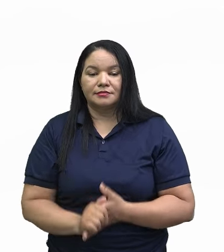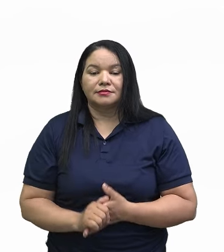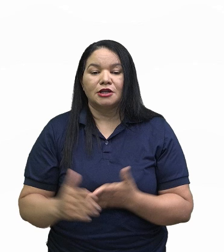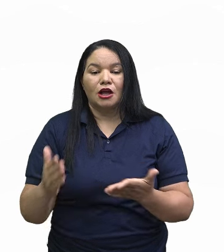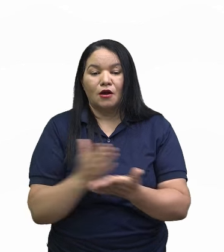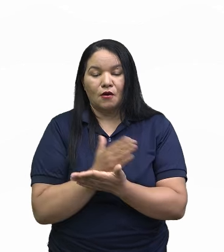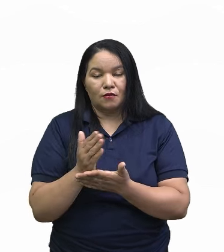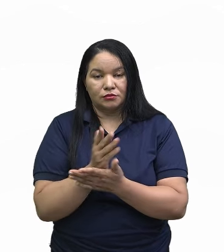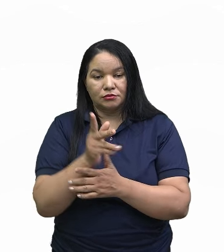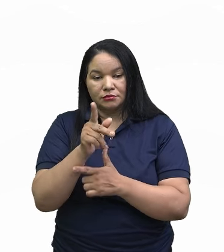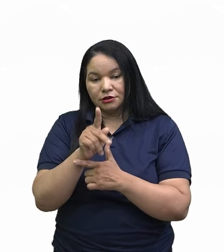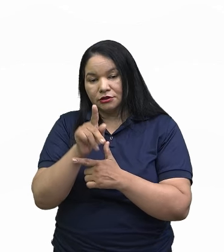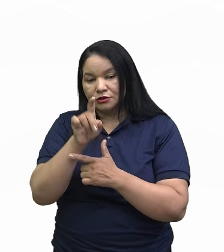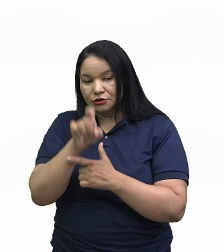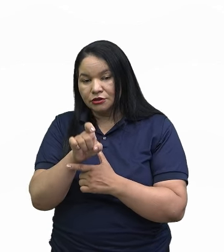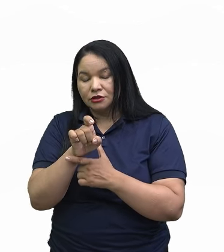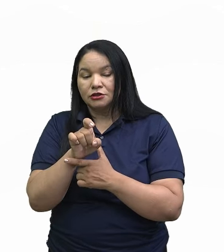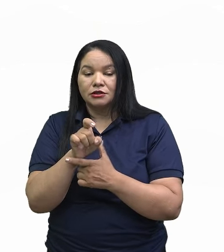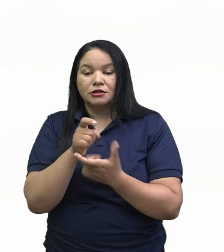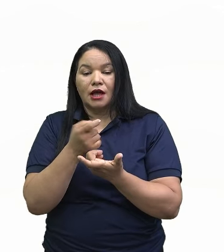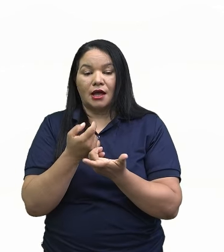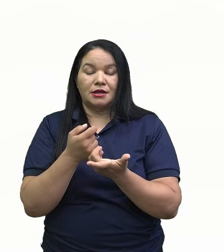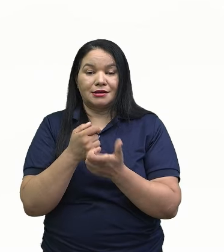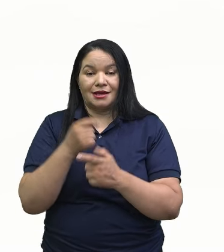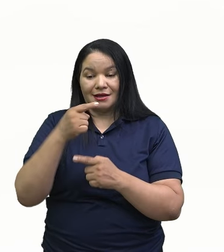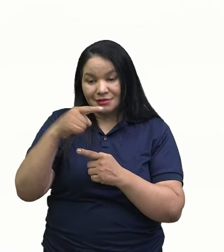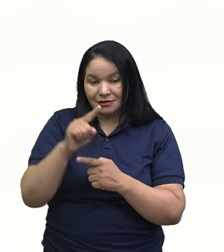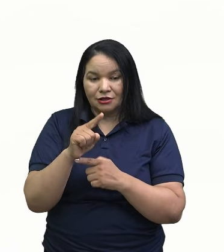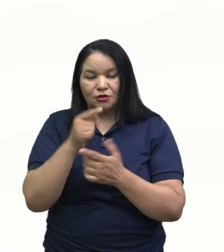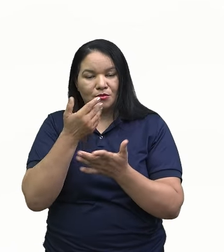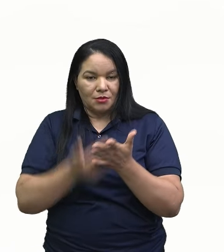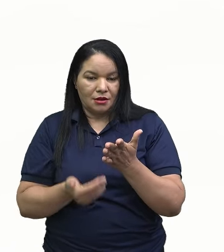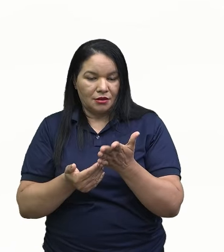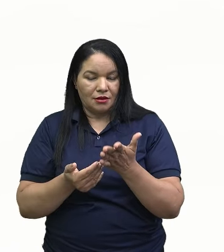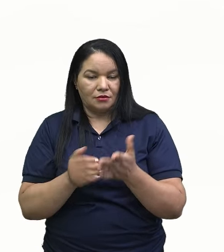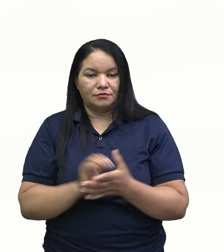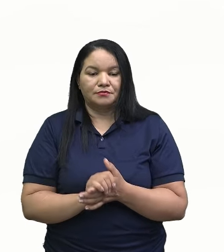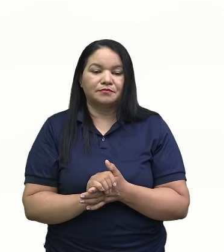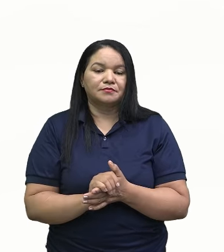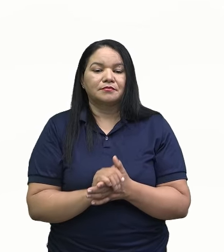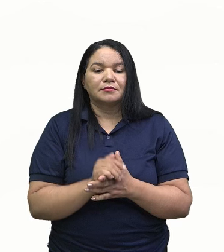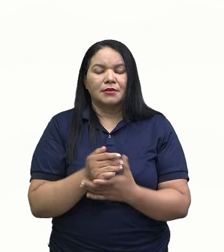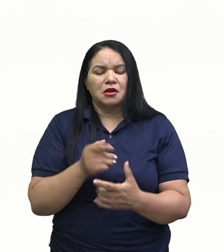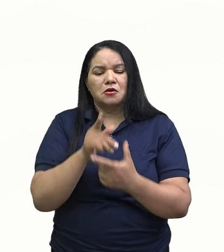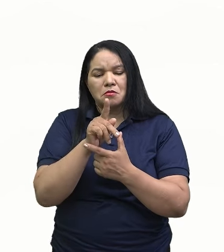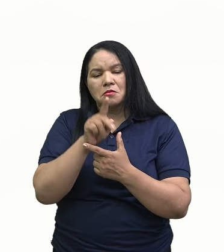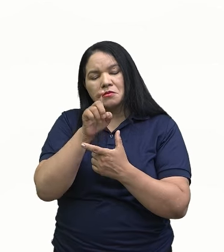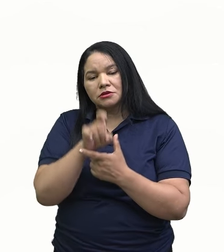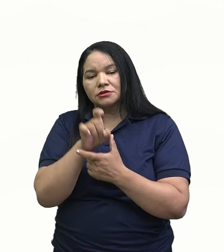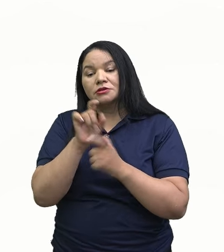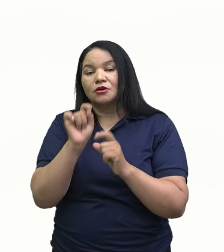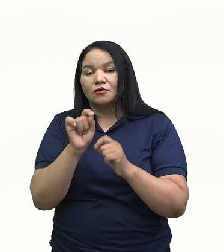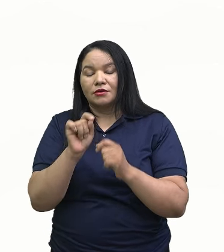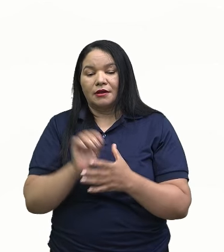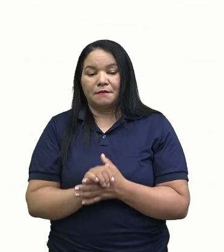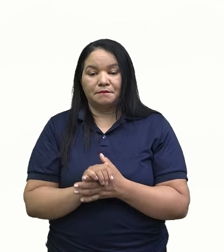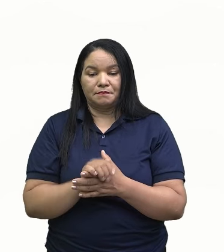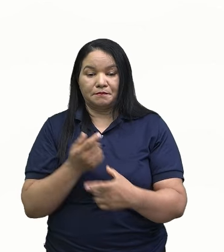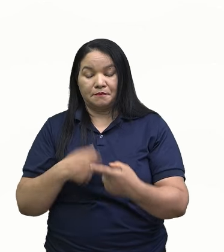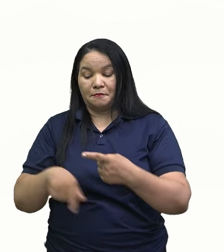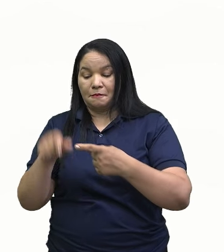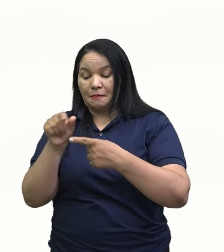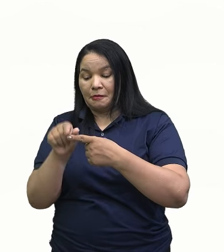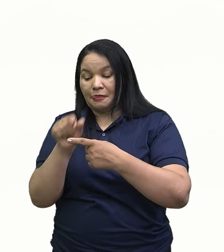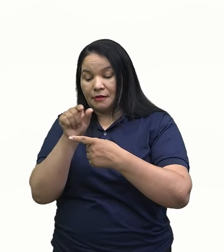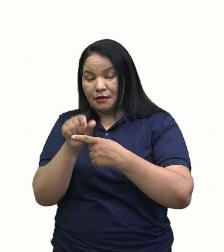Algumas paroxítonas perderam o acento gráfico. Paroxítona é o quê? É quando a penúltima sílaba é